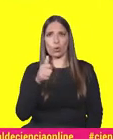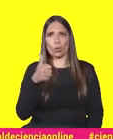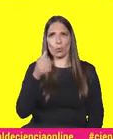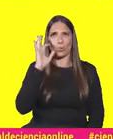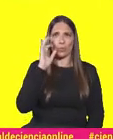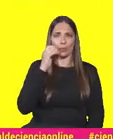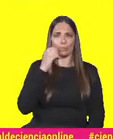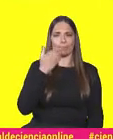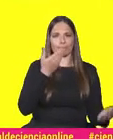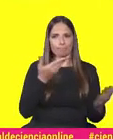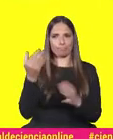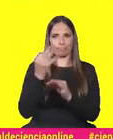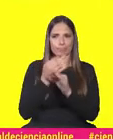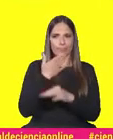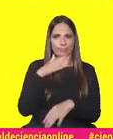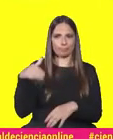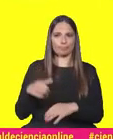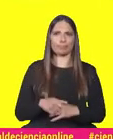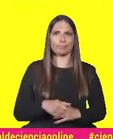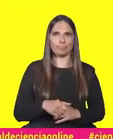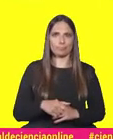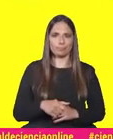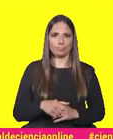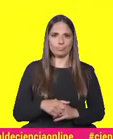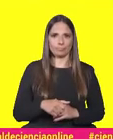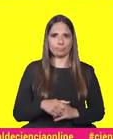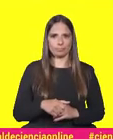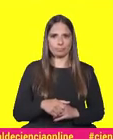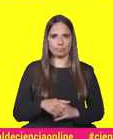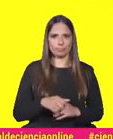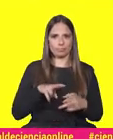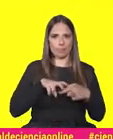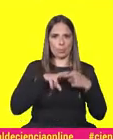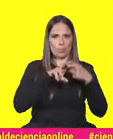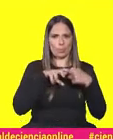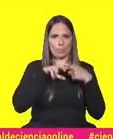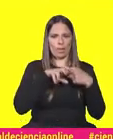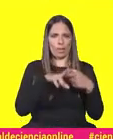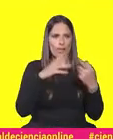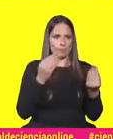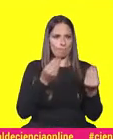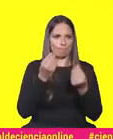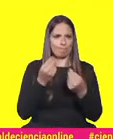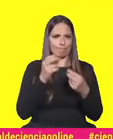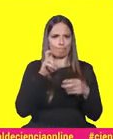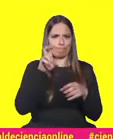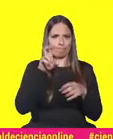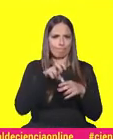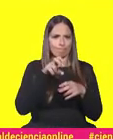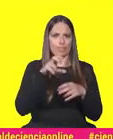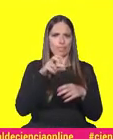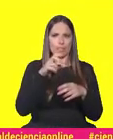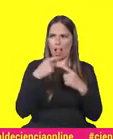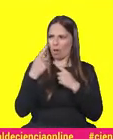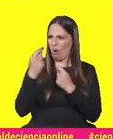Festival de Ciência. Muito boa tarde. Boa tarde. Professor, os morcegos são uma espécie odiada por uns,